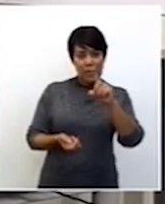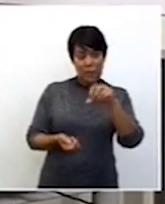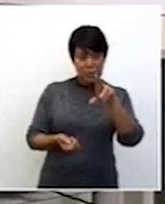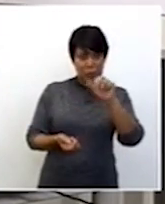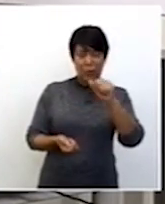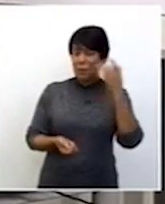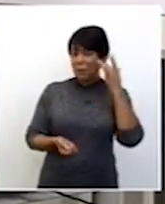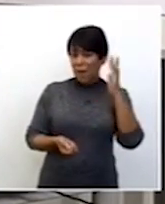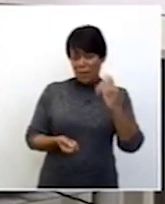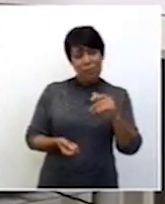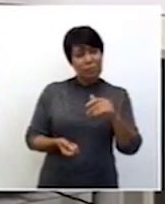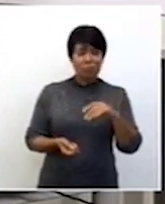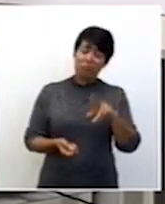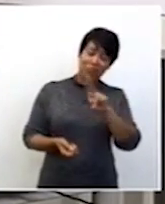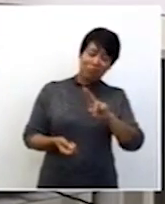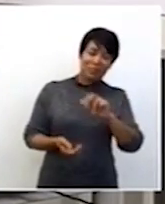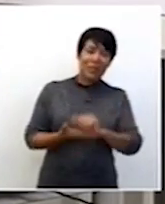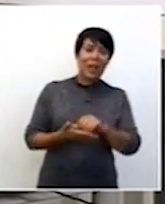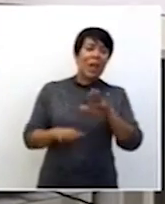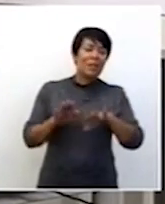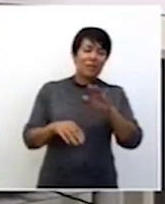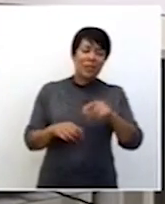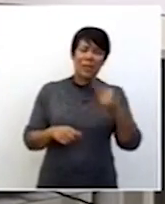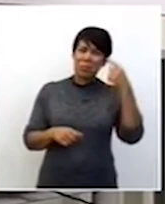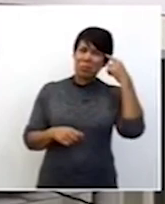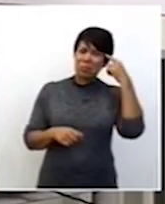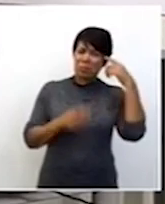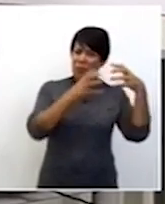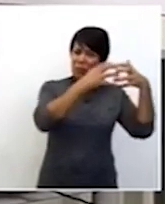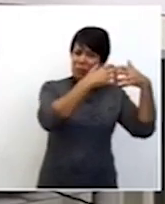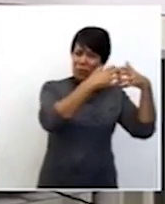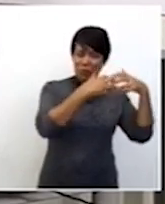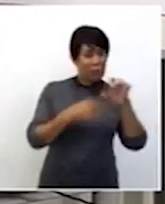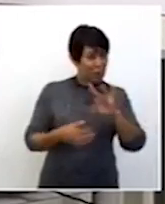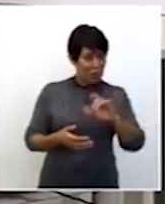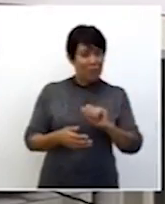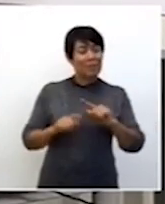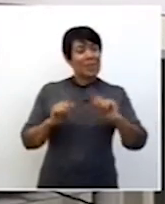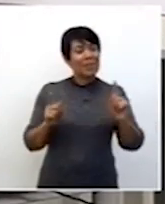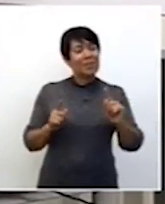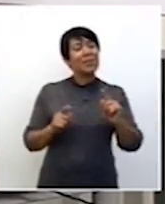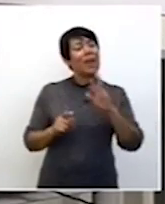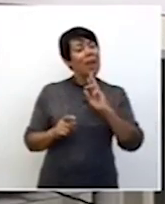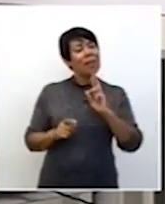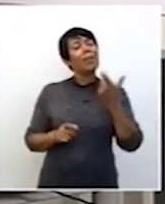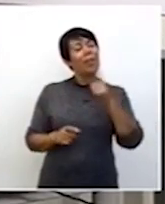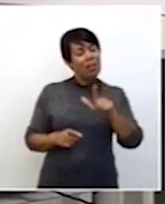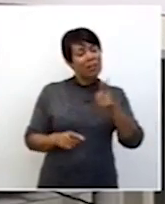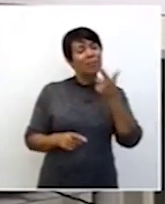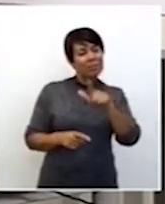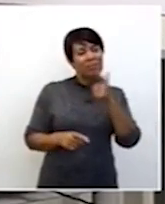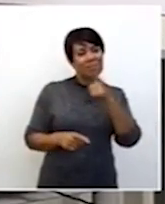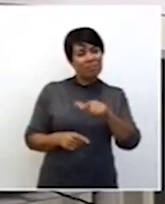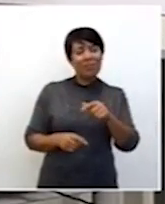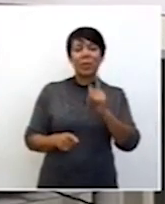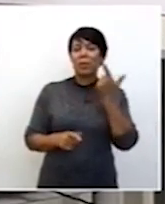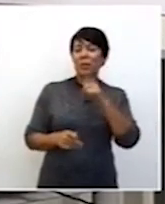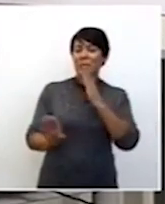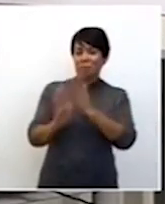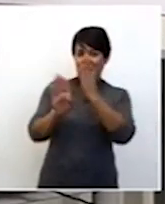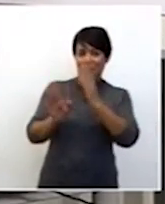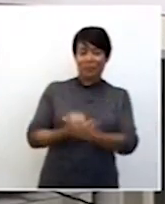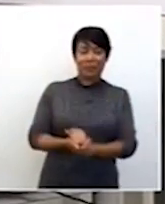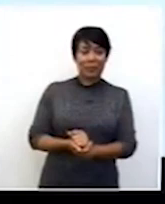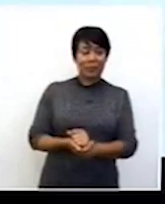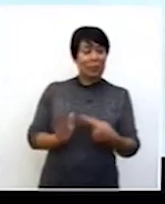alguns casos nós conseguimos até fazer de cabeça, porque são termos que sempre repetem, né? E a gente consegue identificar. Na tela